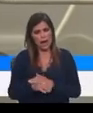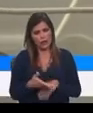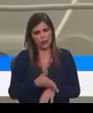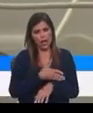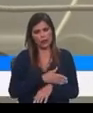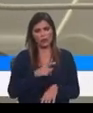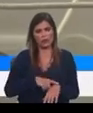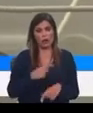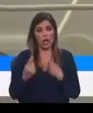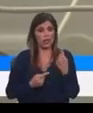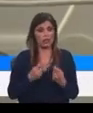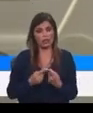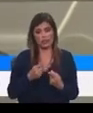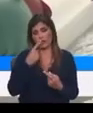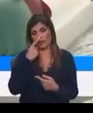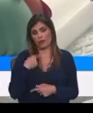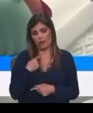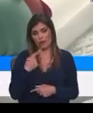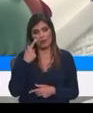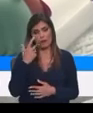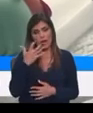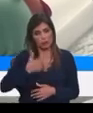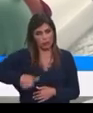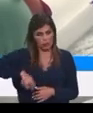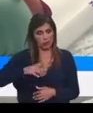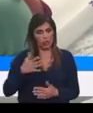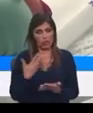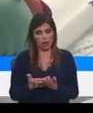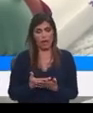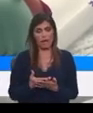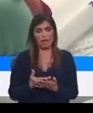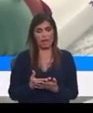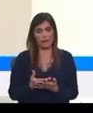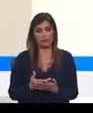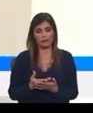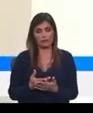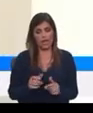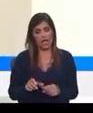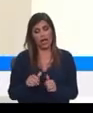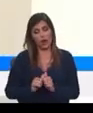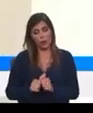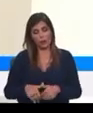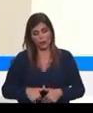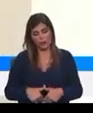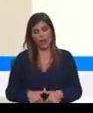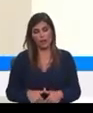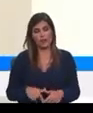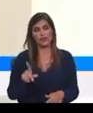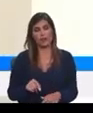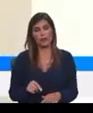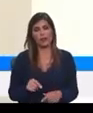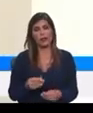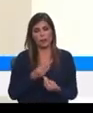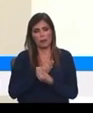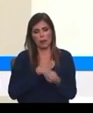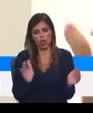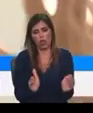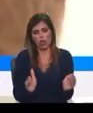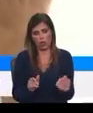desfechos negativos. Está a causar impacto para nós, obstetrícia e também na neonatologia.